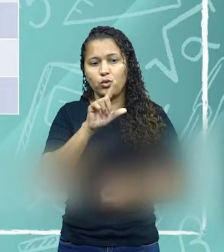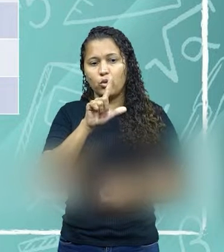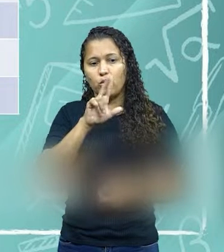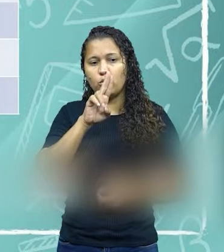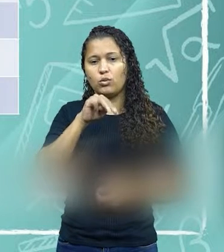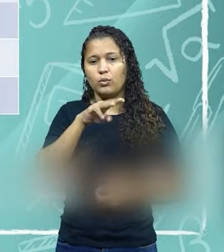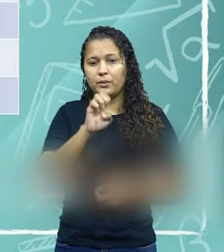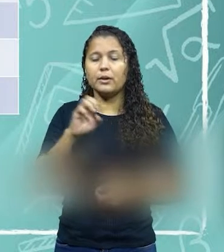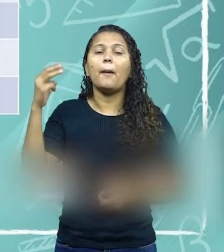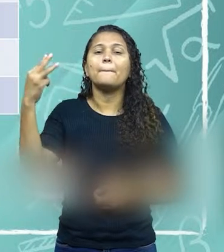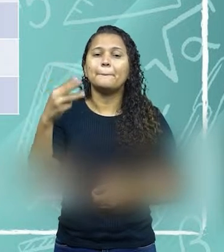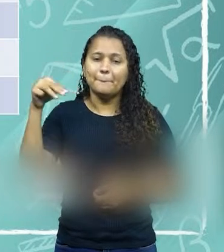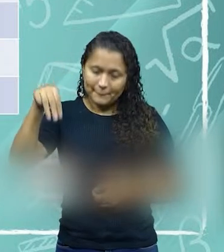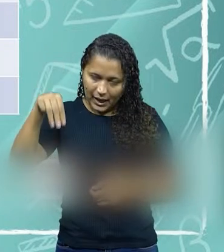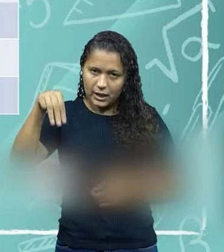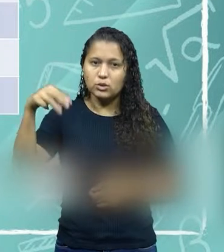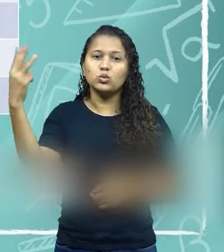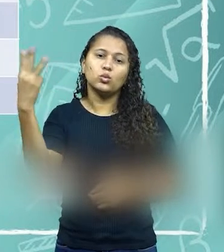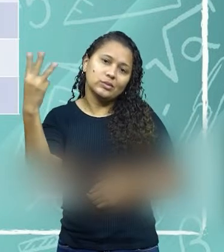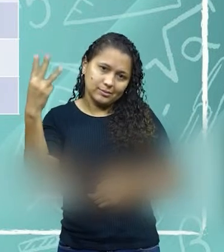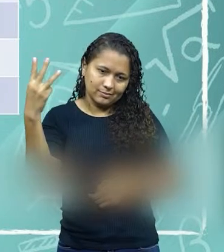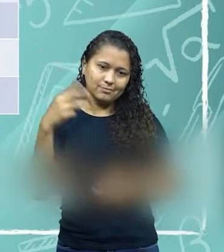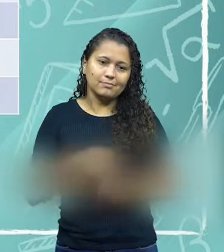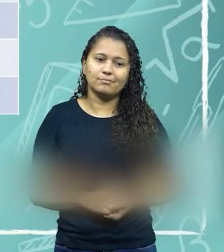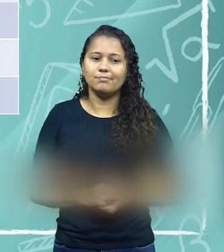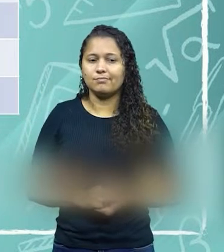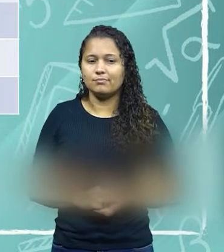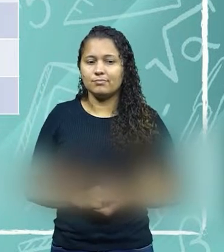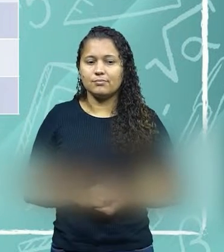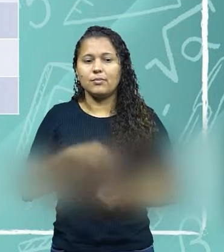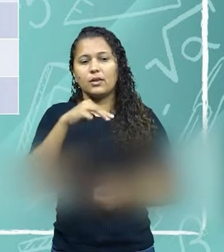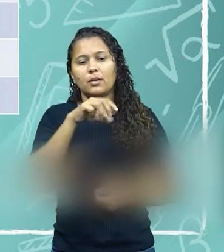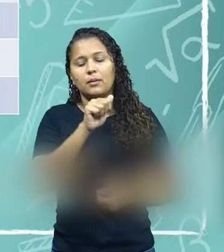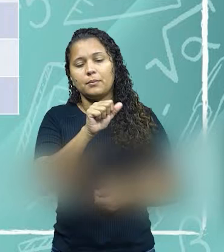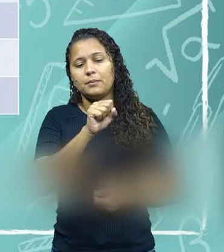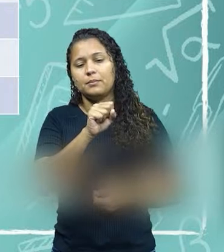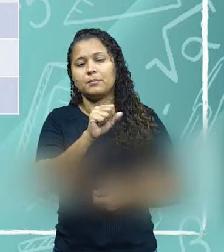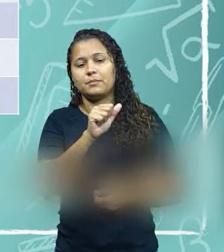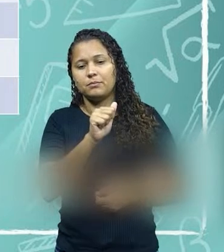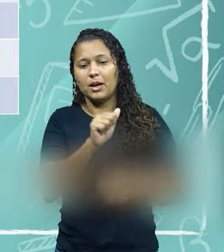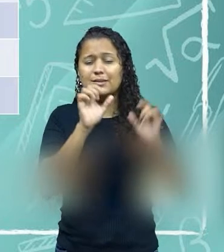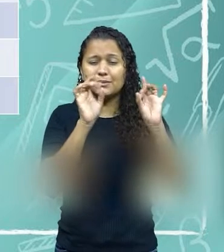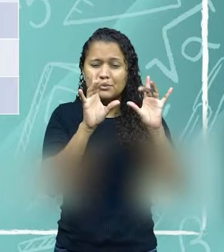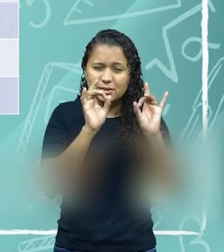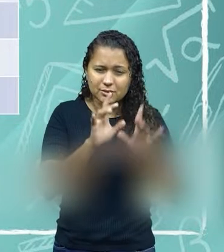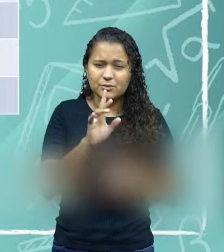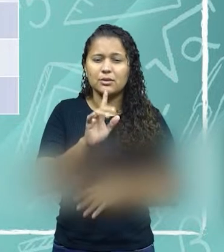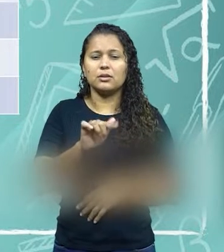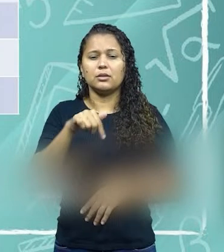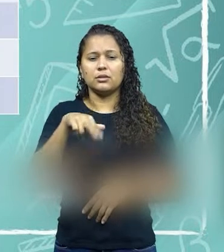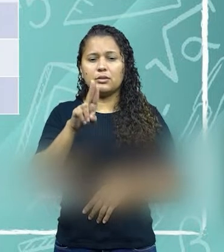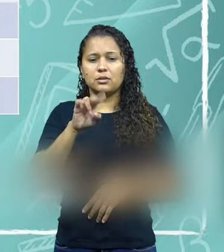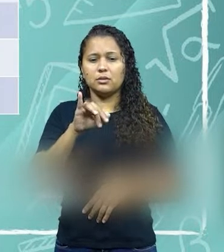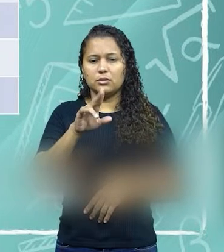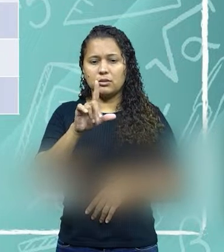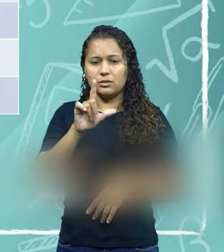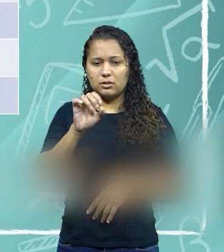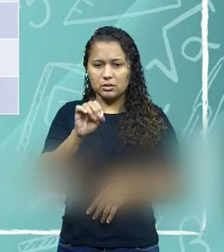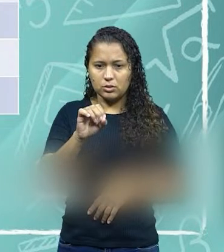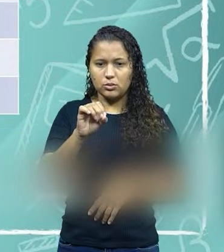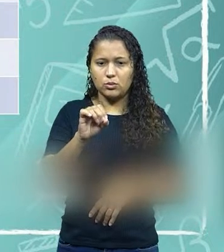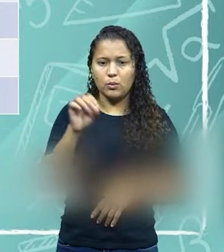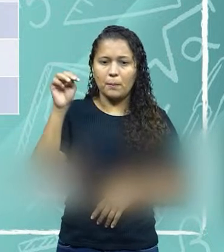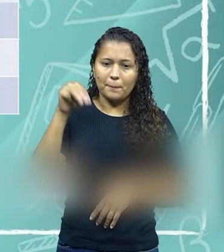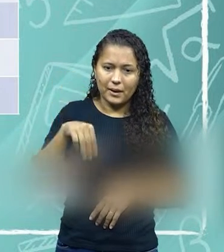que é o metro cúbico, simbolizado pelo m elevado a 3. A massa específica, que é o quilograma por metro